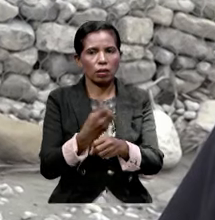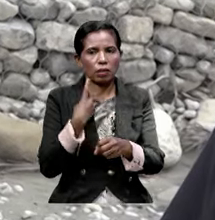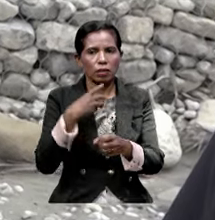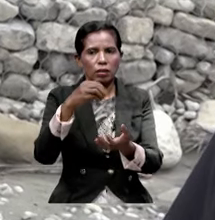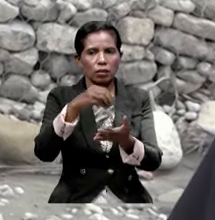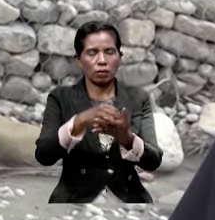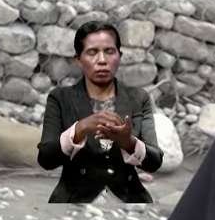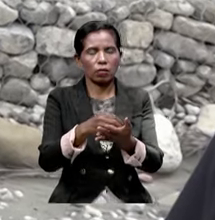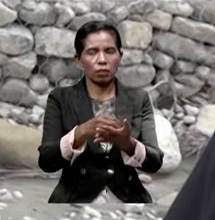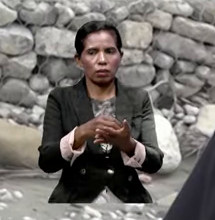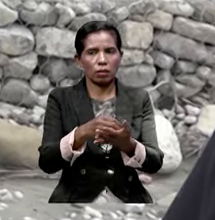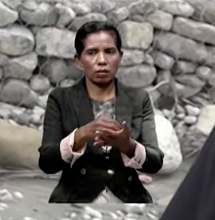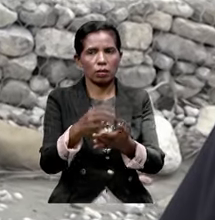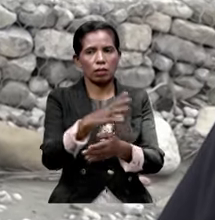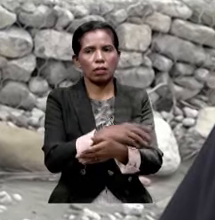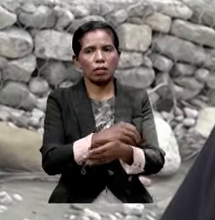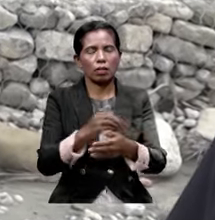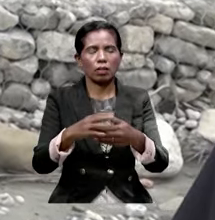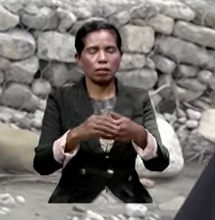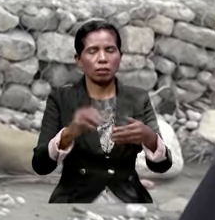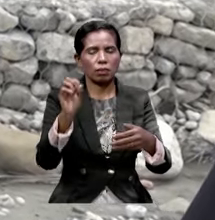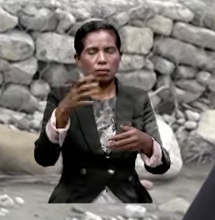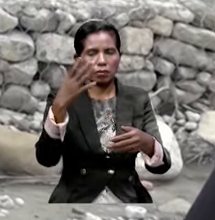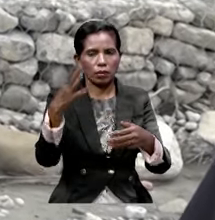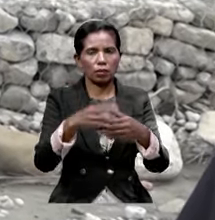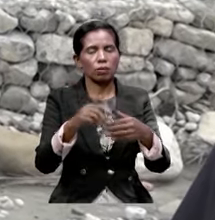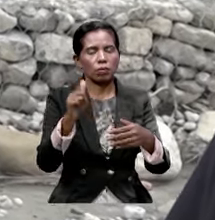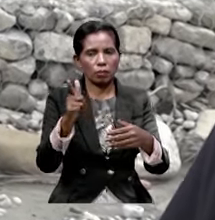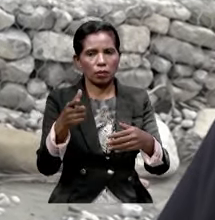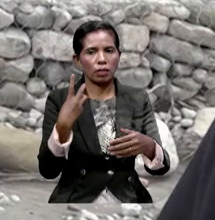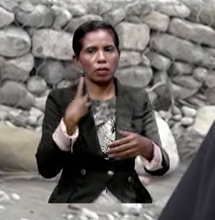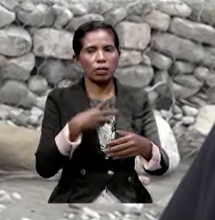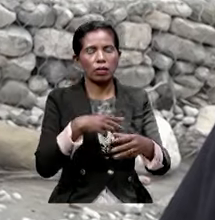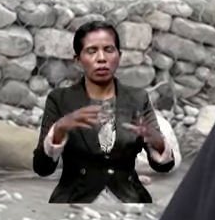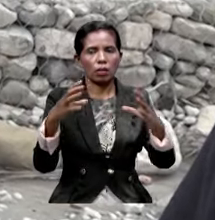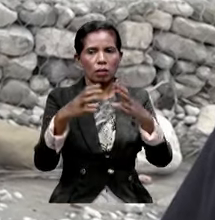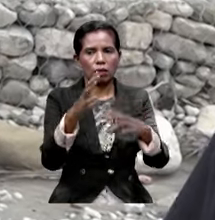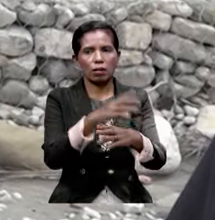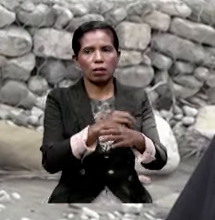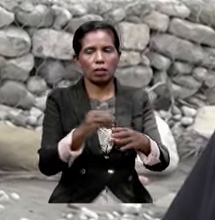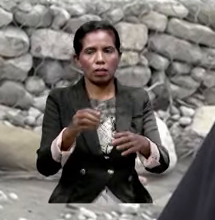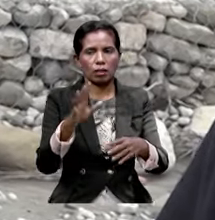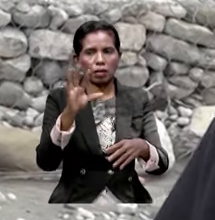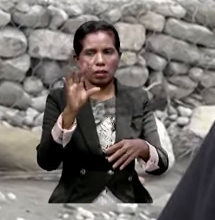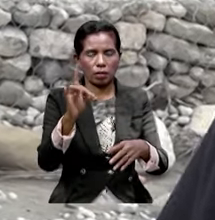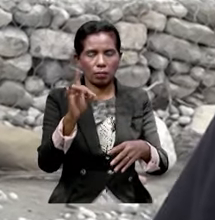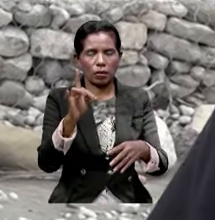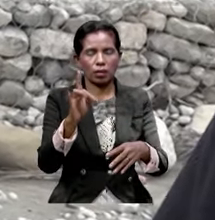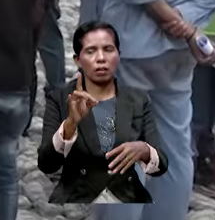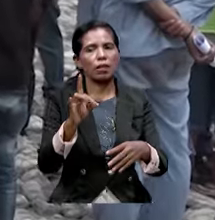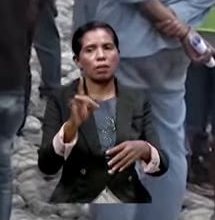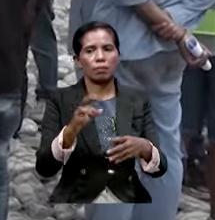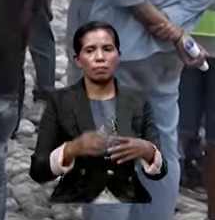de estándar, né? Lima Blas, até do Apolo, o fato que, bom, né? E da qual que é de bronzo, né? Mas lá para mil,